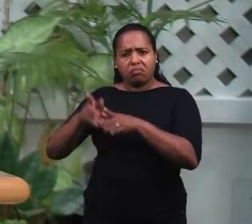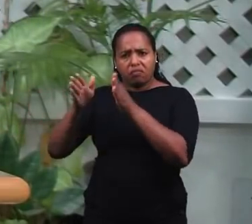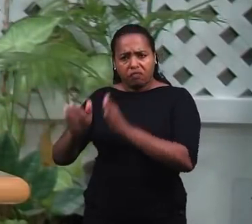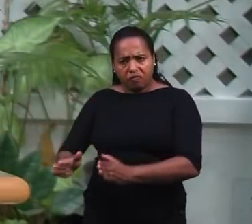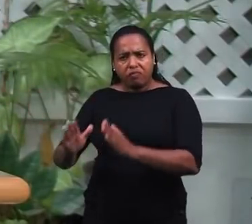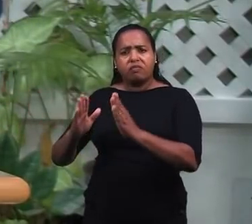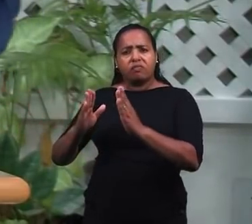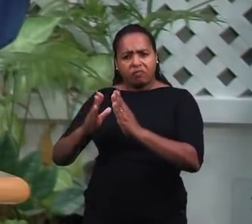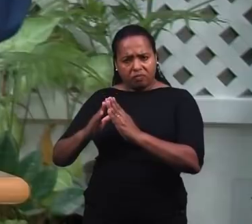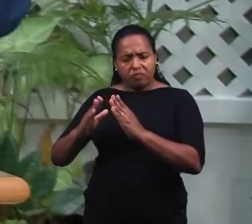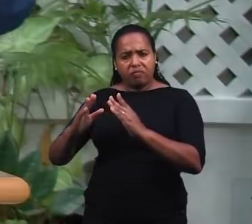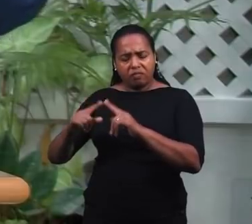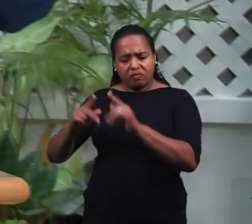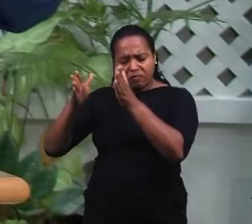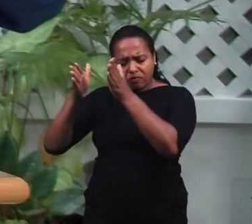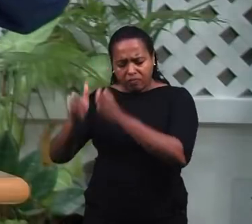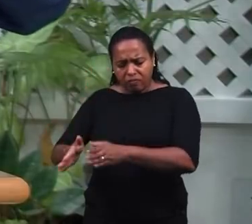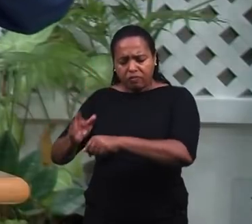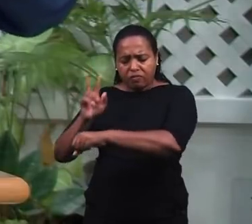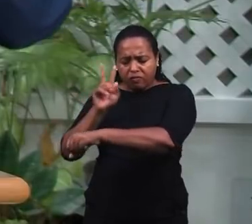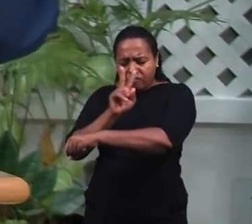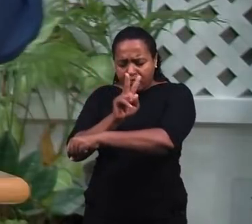estejam prontas com seu